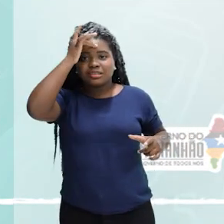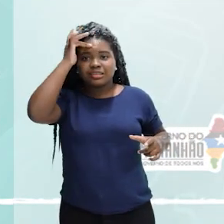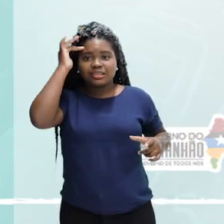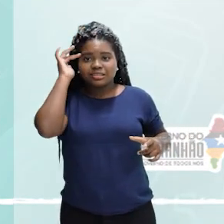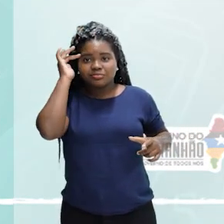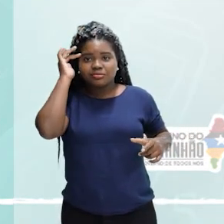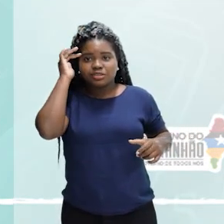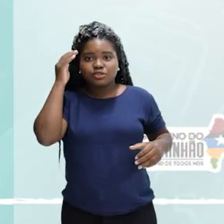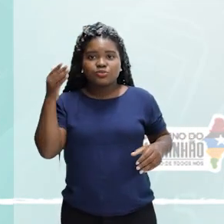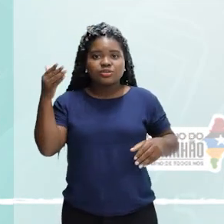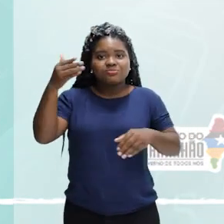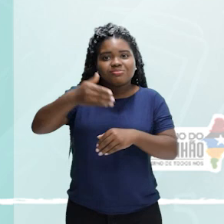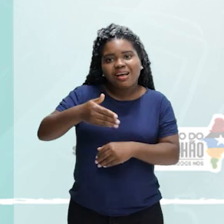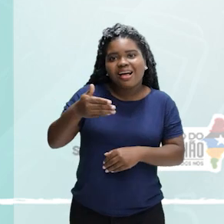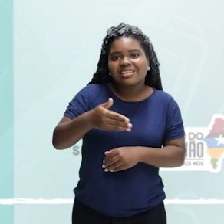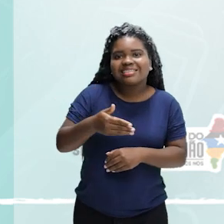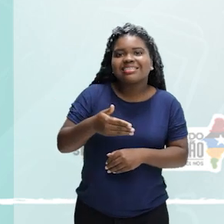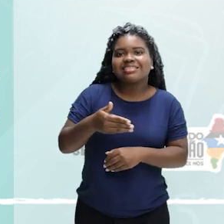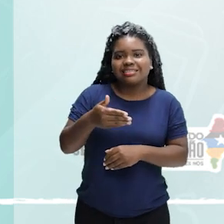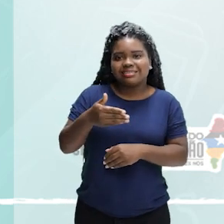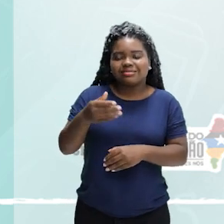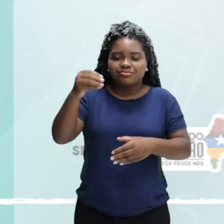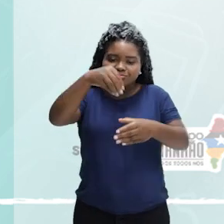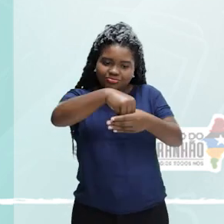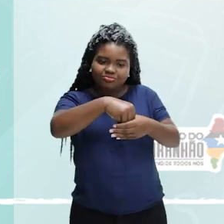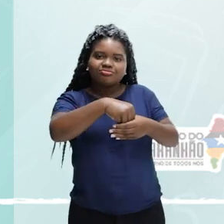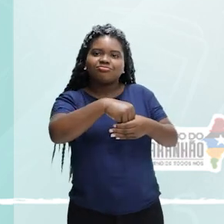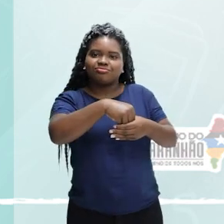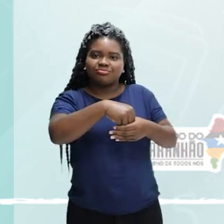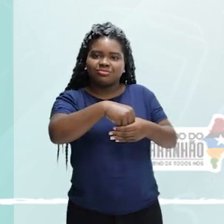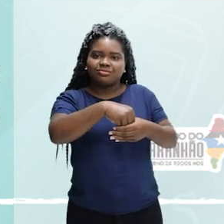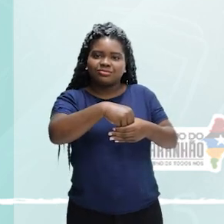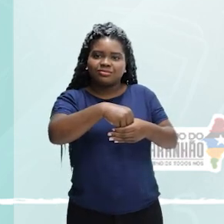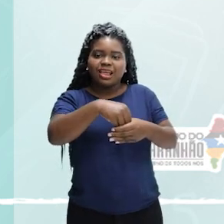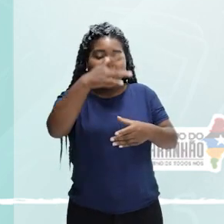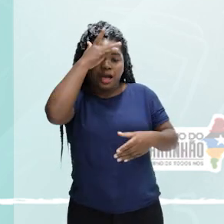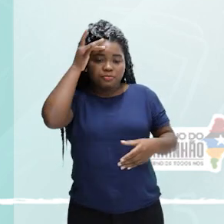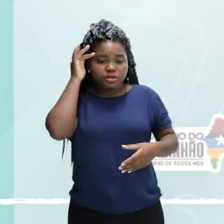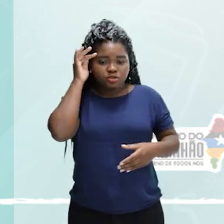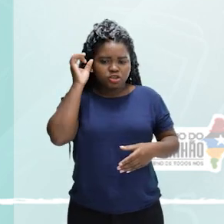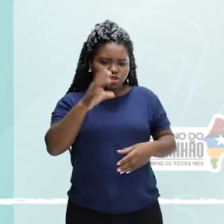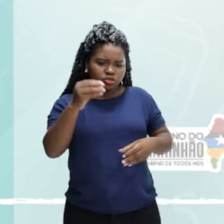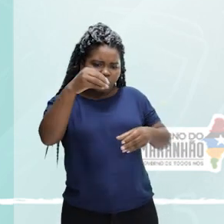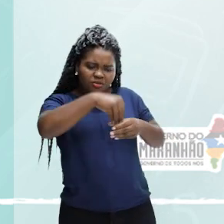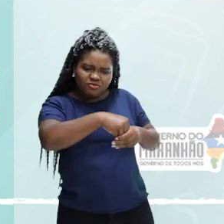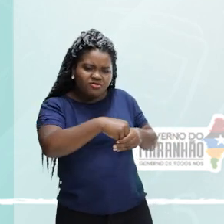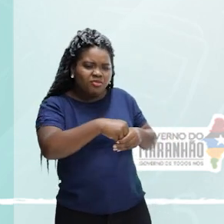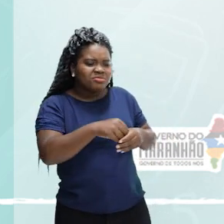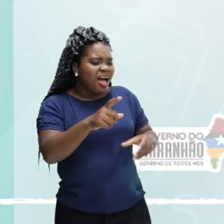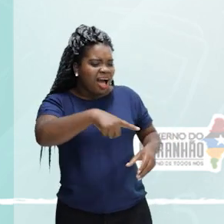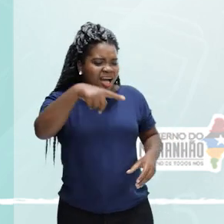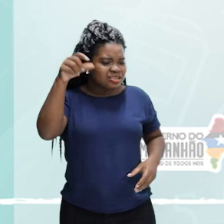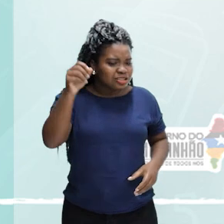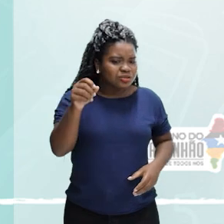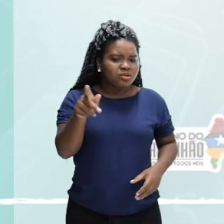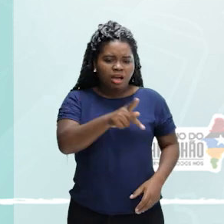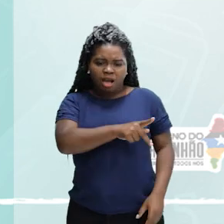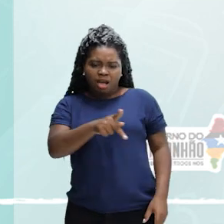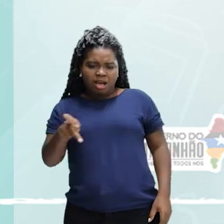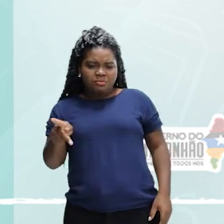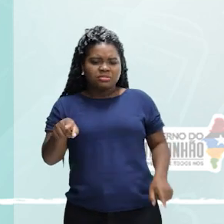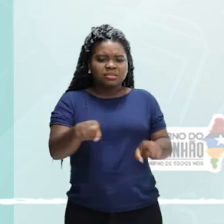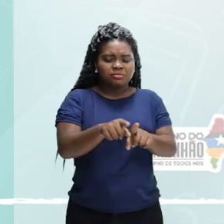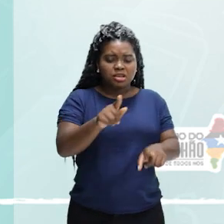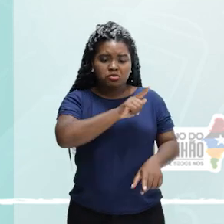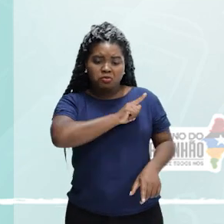vai além da eleição. O cidadão não tem só que votar e escolher o presidente, o vereador, o